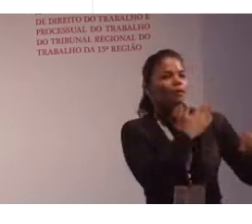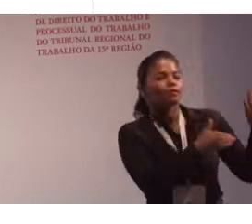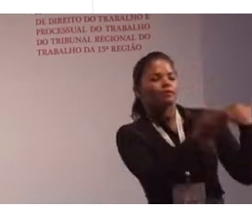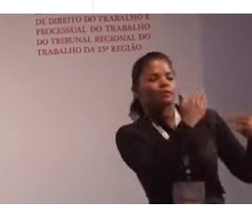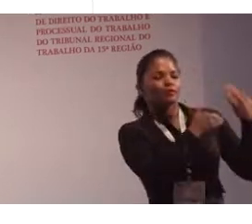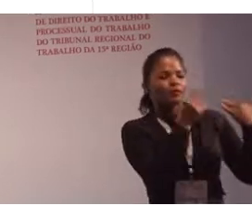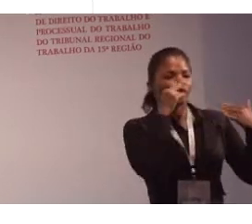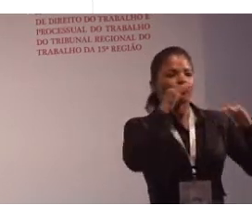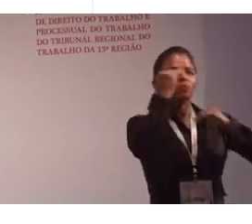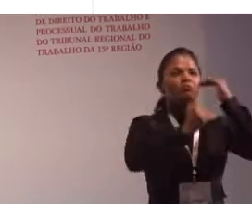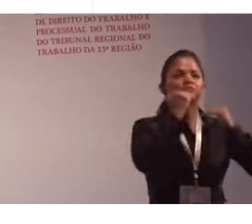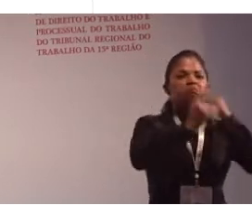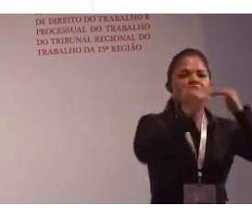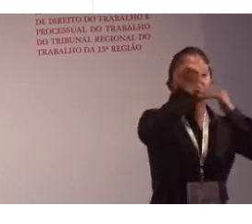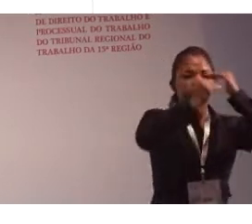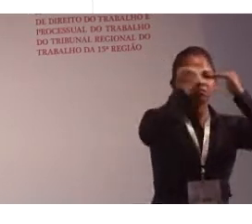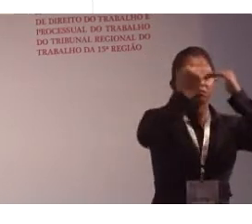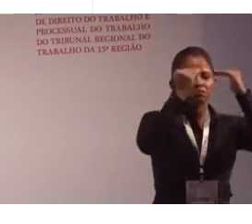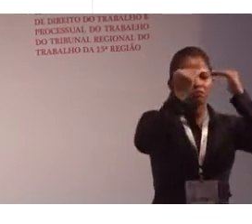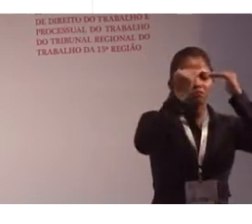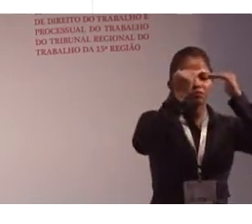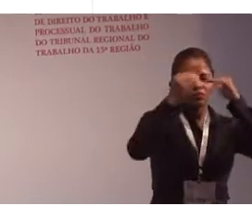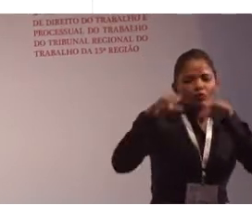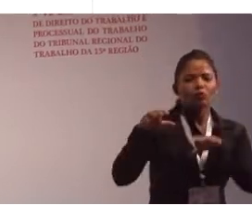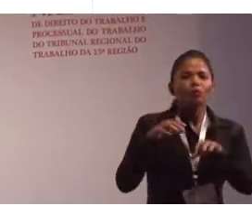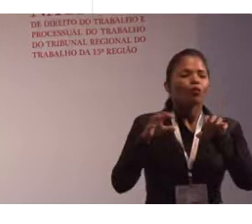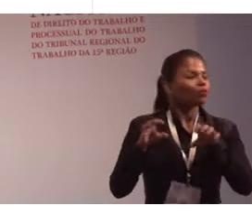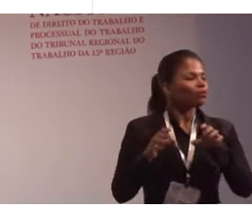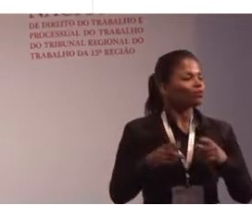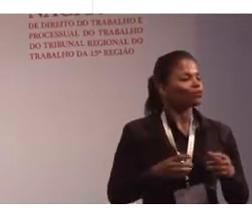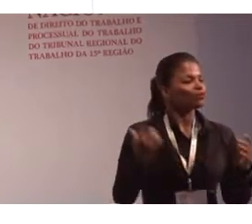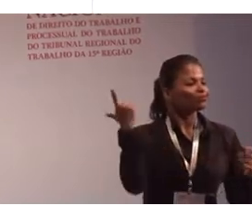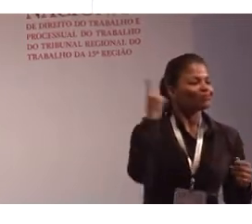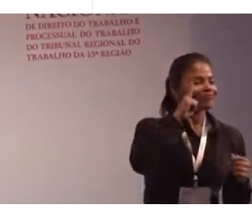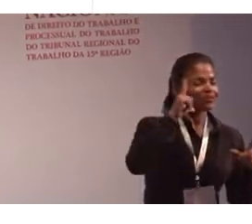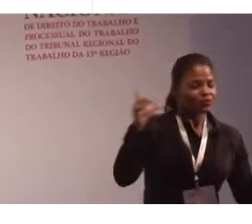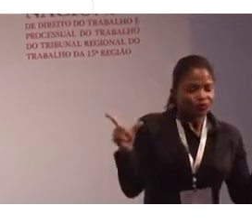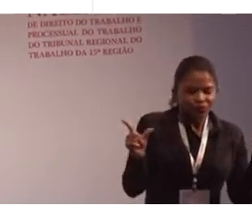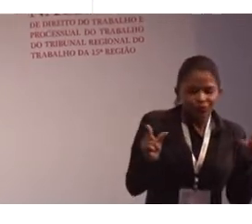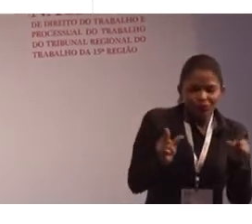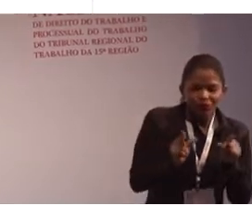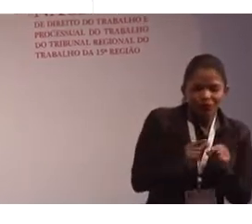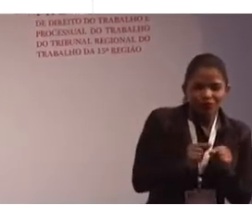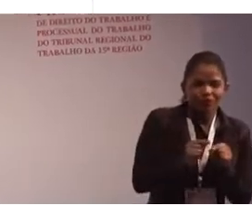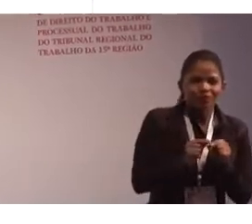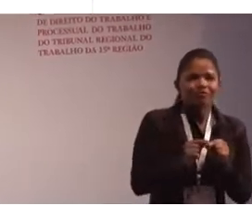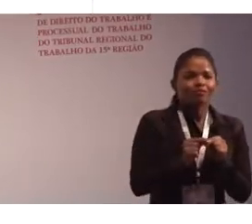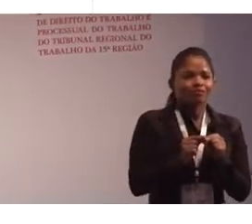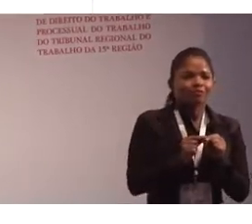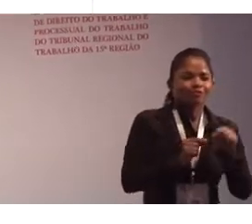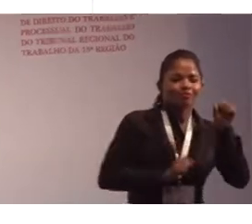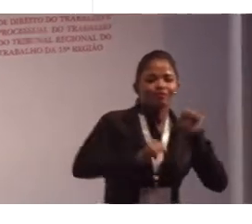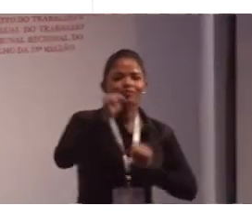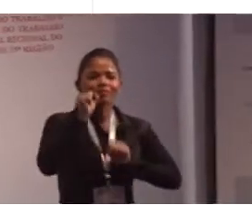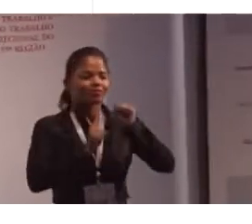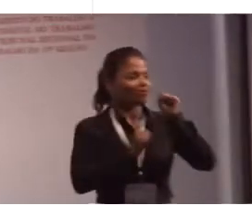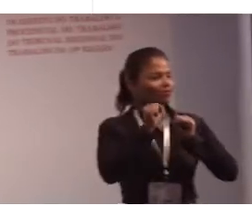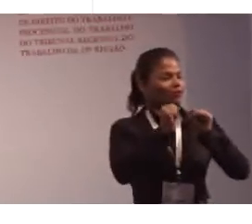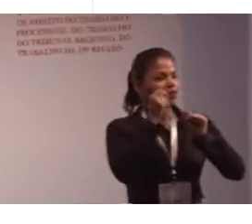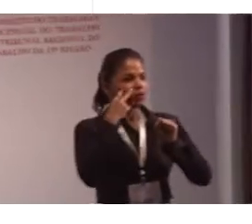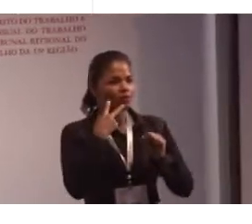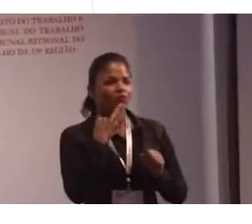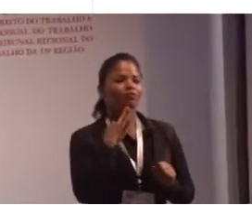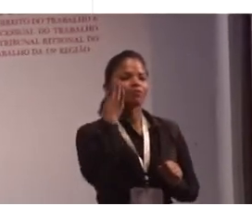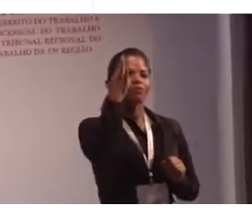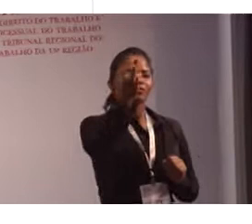gente vê que o crescimento da robotização, que já não era grande, já conseguiu reduzir 20% das vagas na indústria, e quando eu olho para